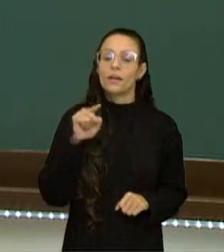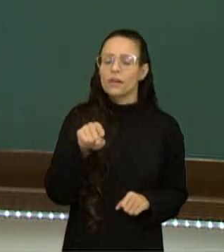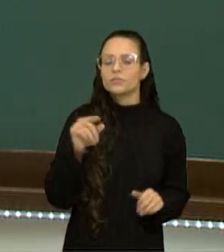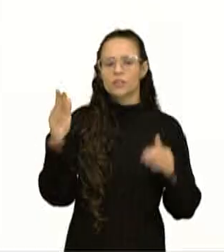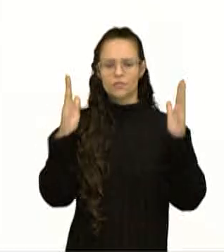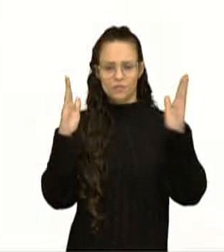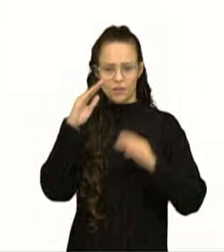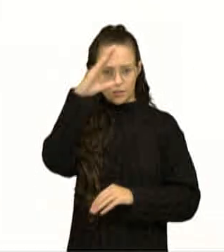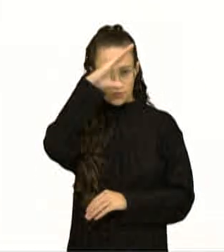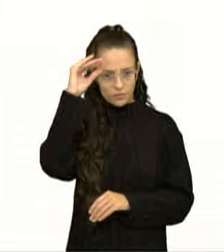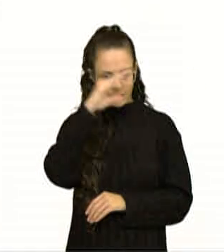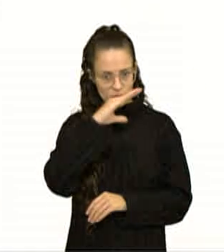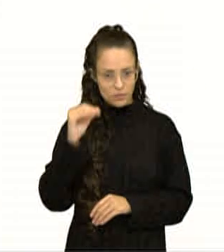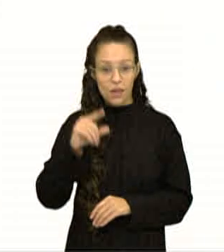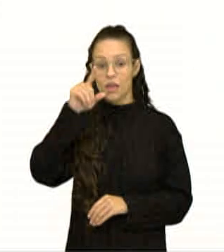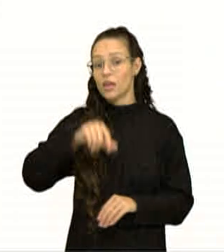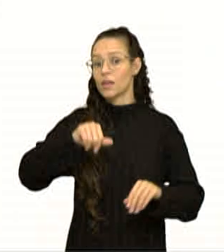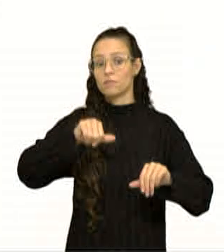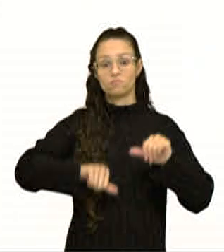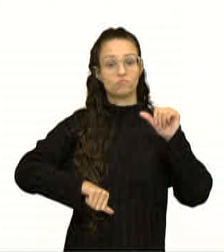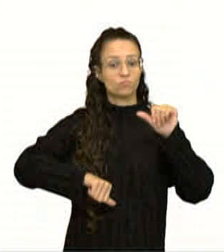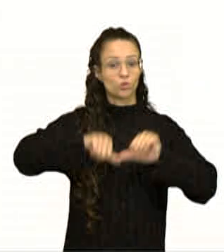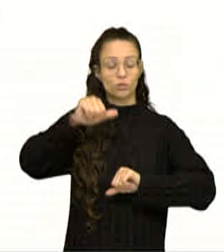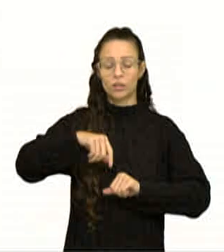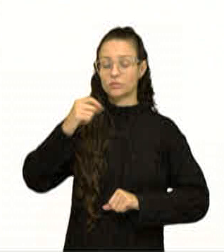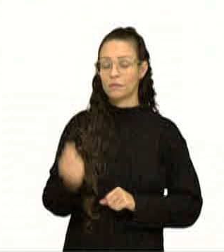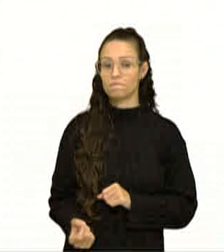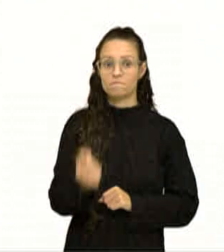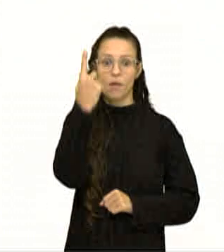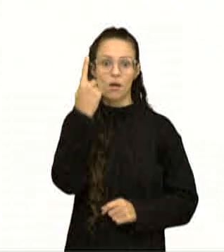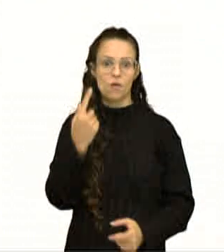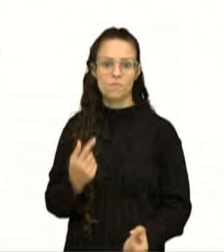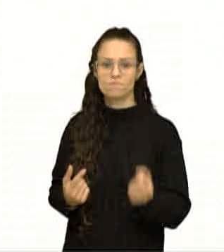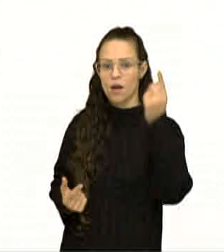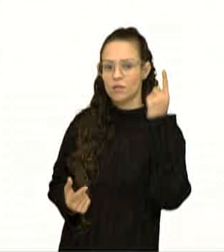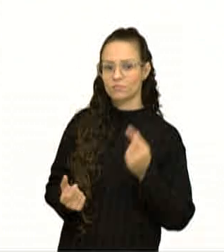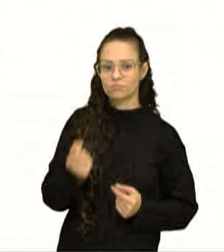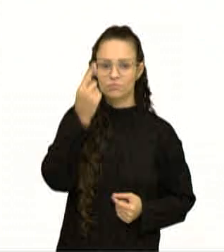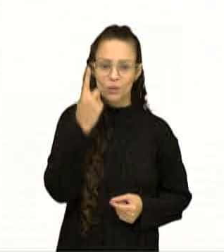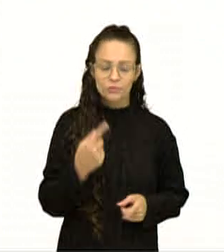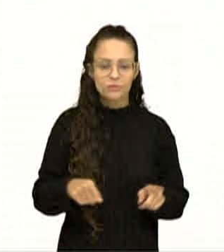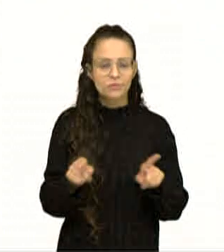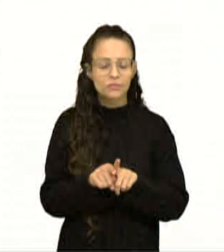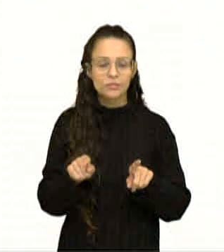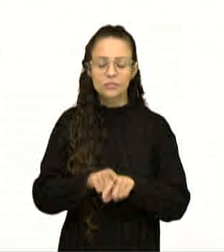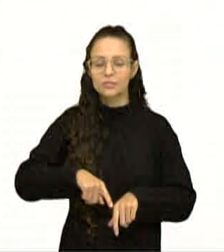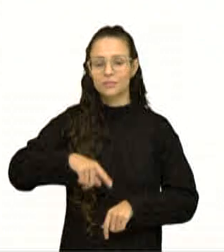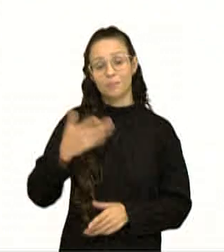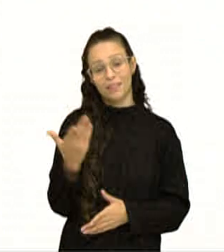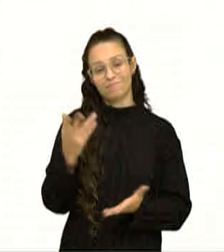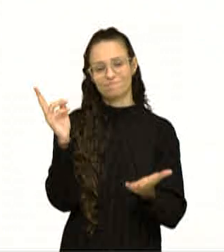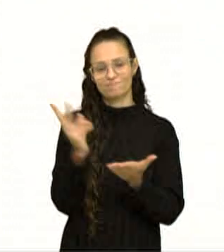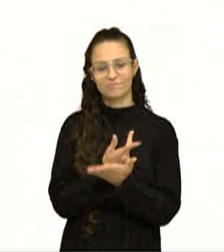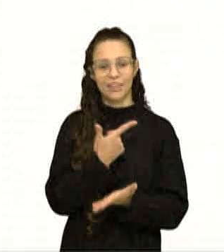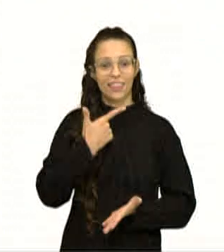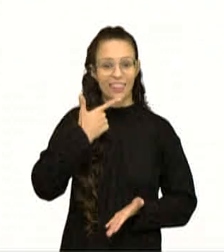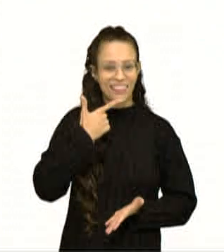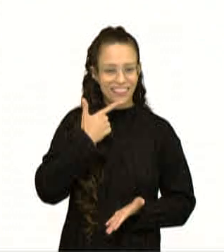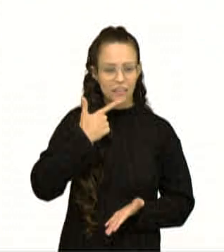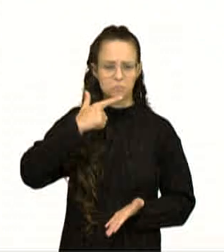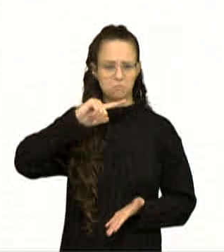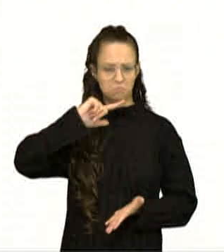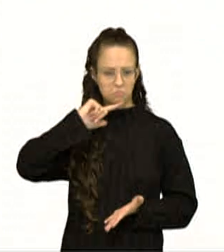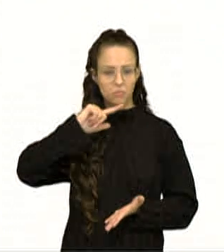fase, por ser uma fase de mudanças repentinas e muitas vezes imprevisíveis de humor, elas acabam